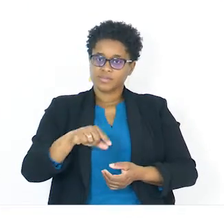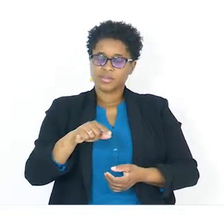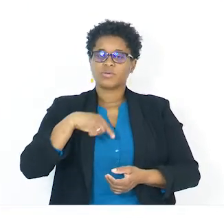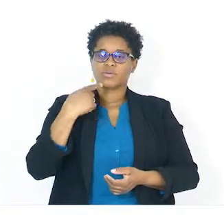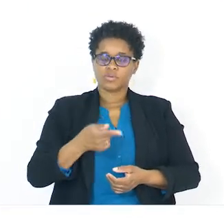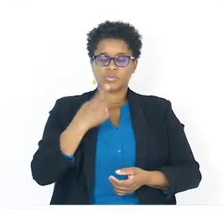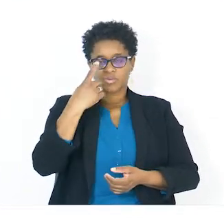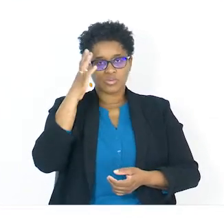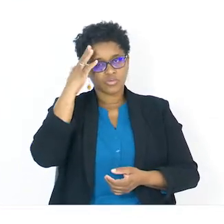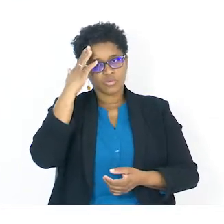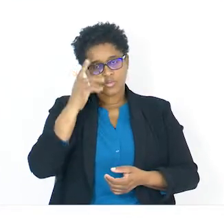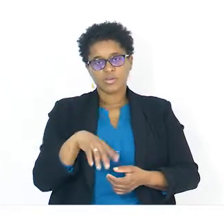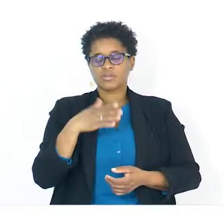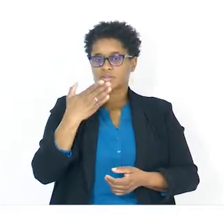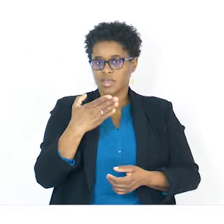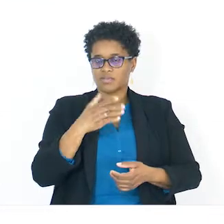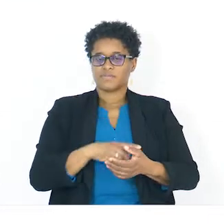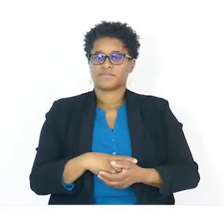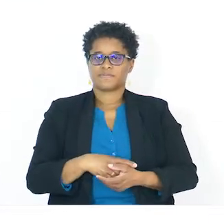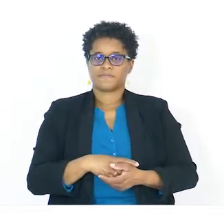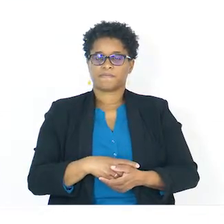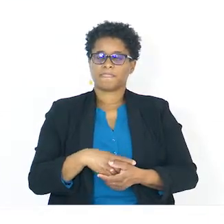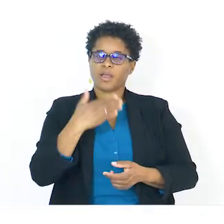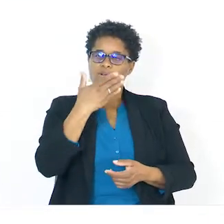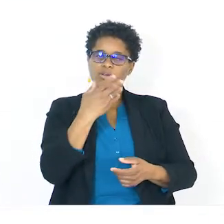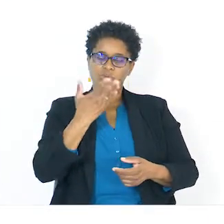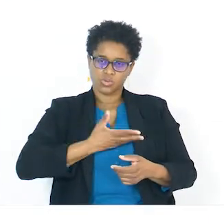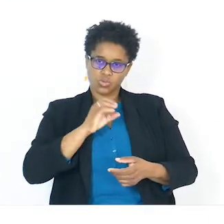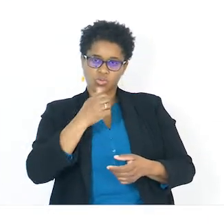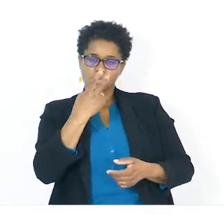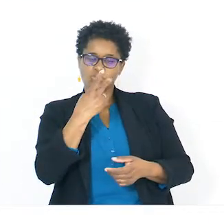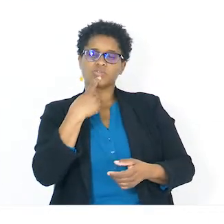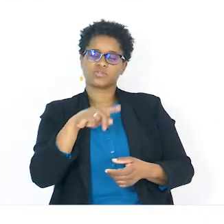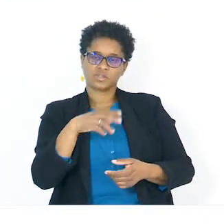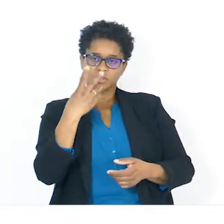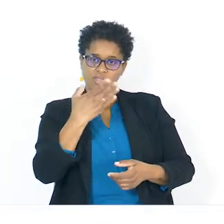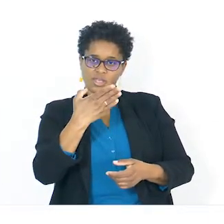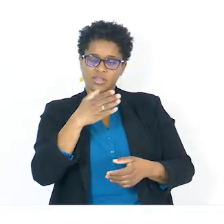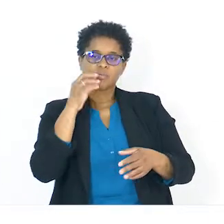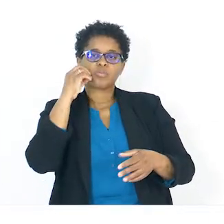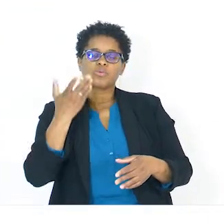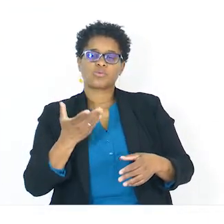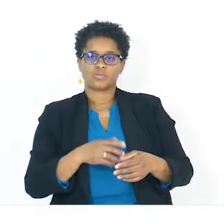Temos o número 7. Muito bem. Dobro de 7. Como é que vamos fazer?